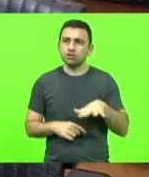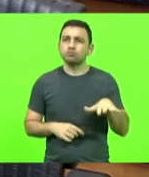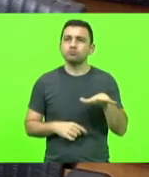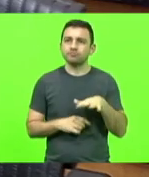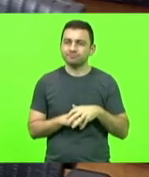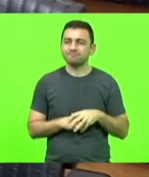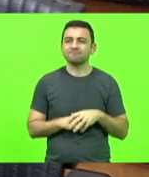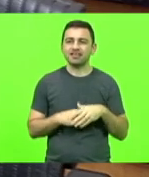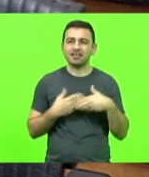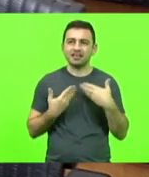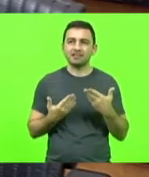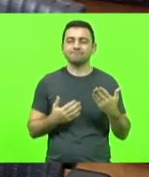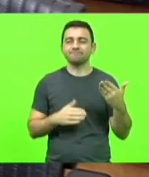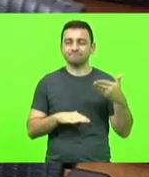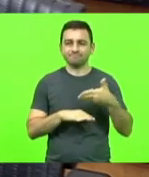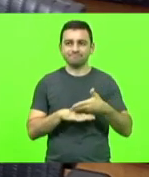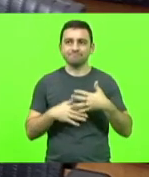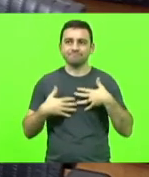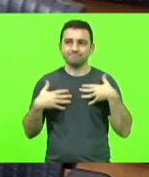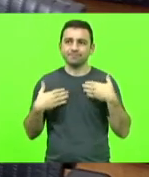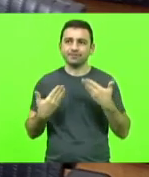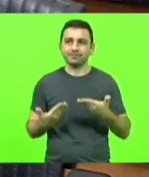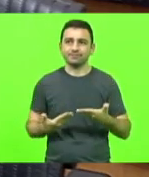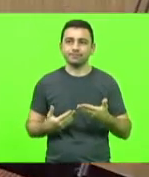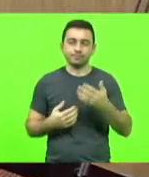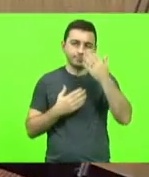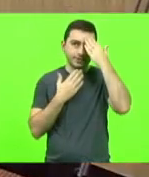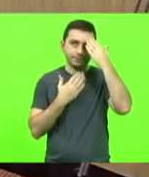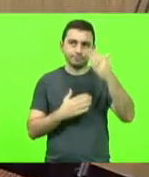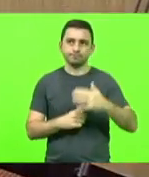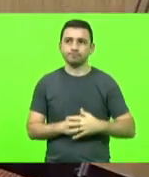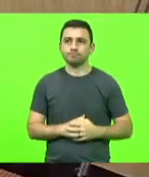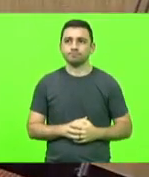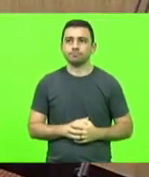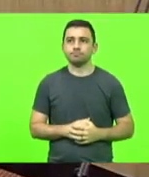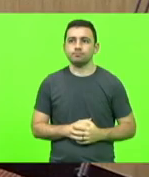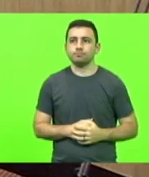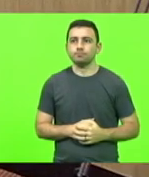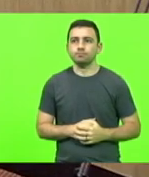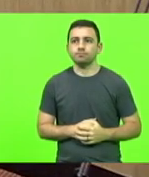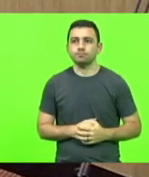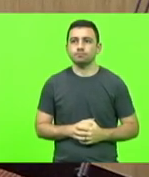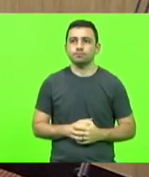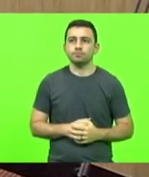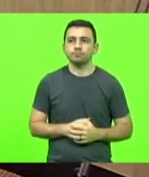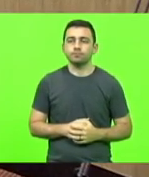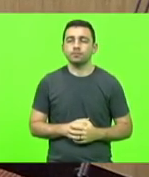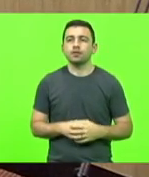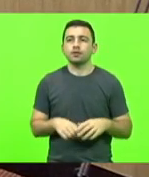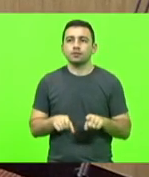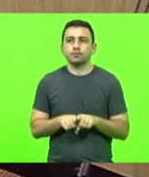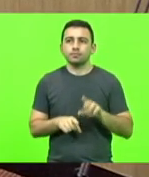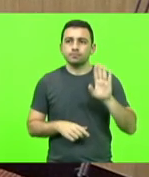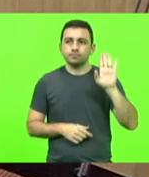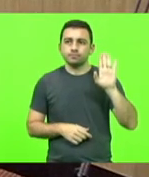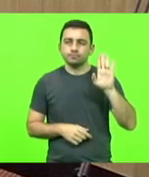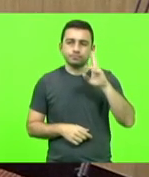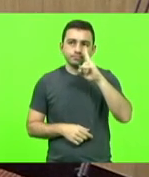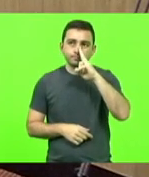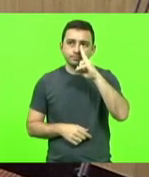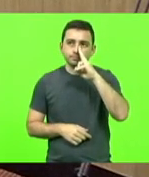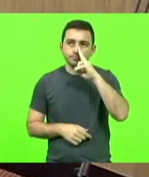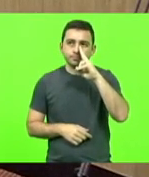nos prestigiando na Assembleia. Muito obrigado. Sejam todos bem-vindos. Questão de ordem, senhor presidente. Questão de ordem, deputado Nazareno Martins. Eu